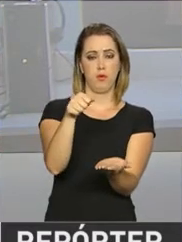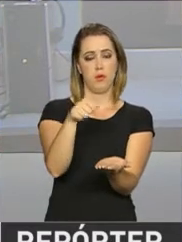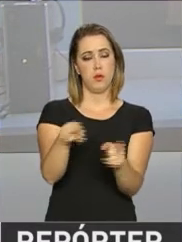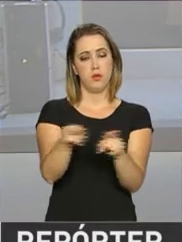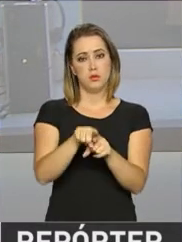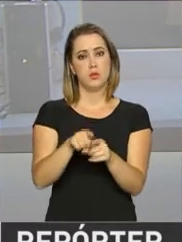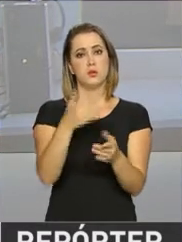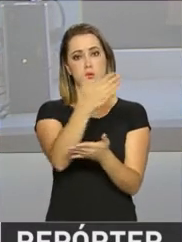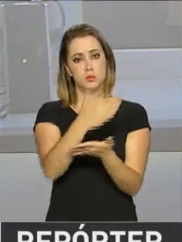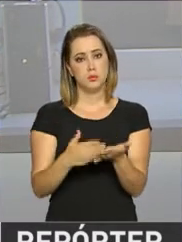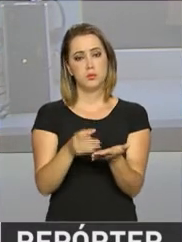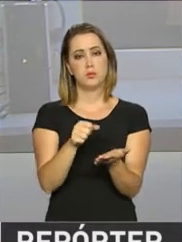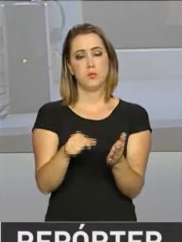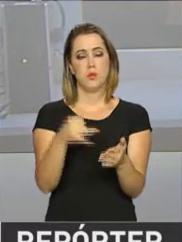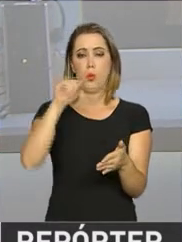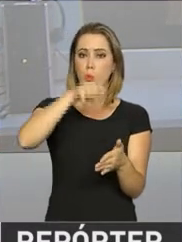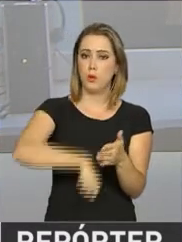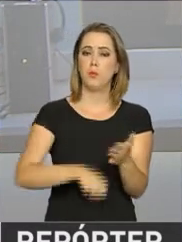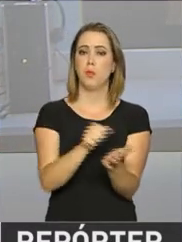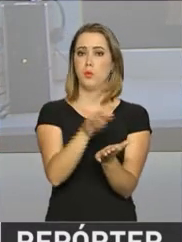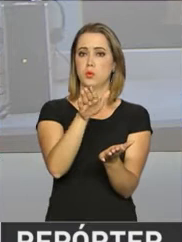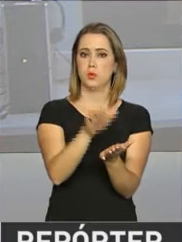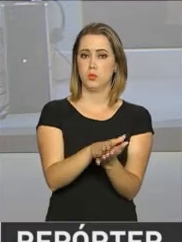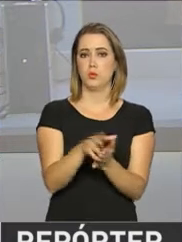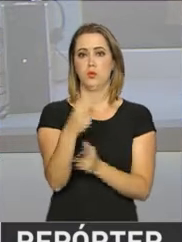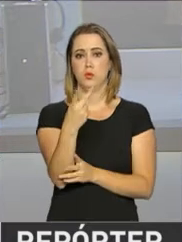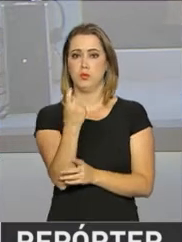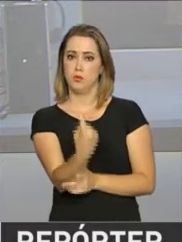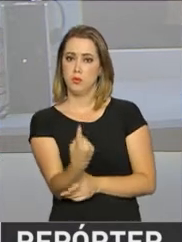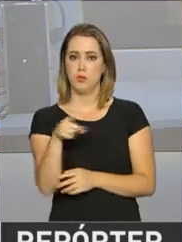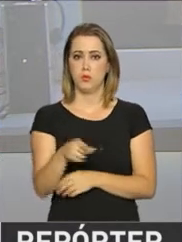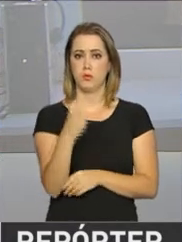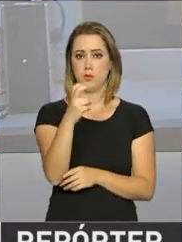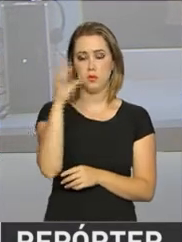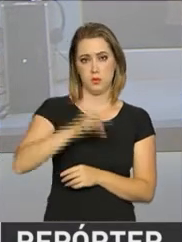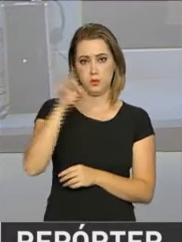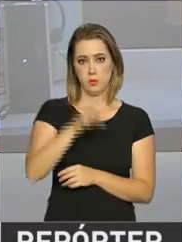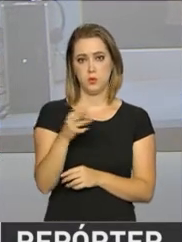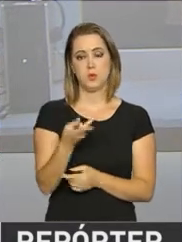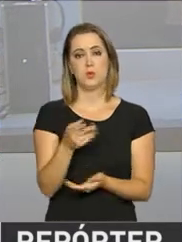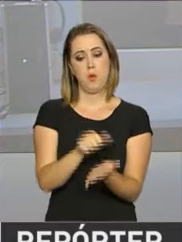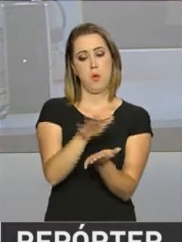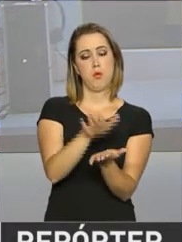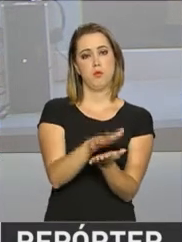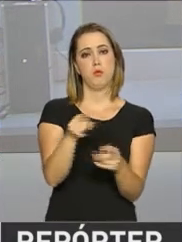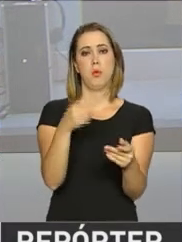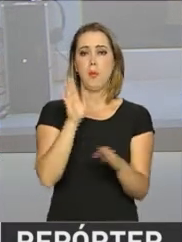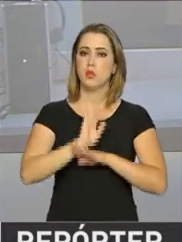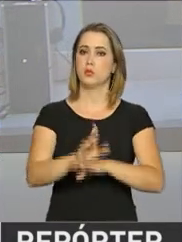de ano nos estados serão repassados 21,5 por cento do valor da multa imediatamente que deve ajudar no pagamento do